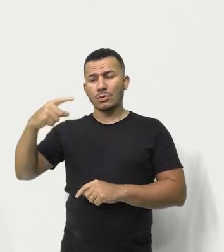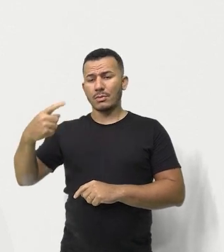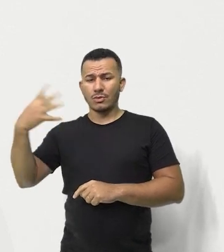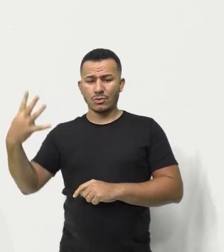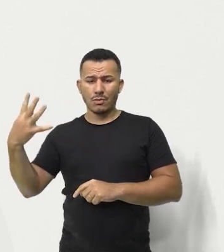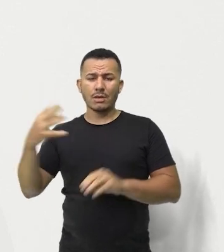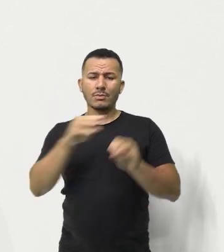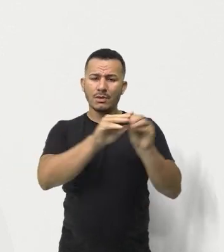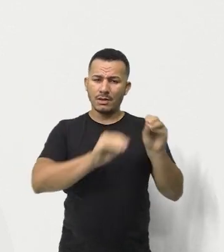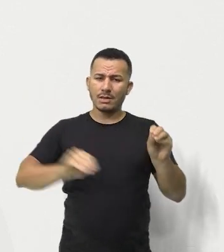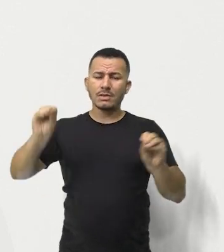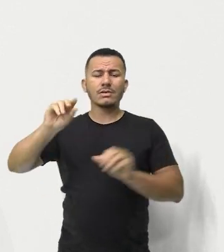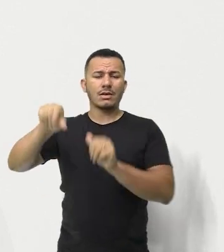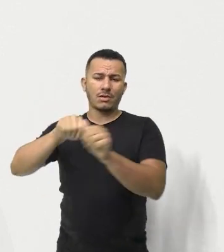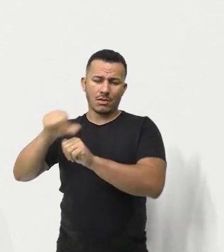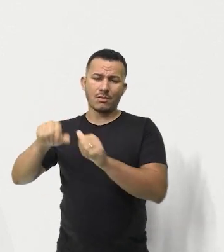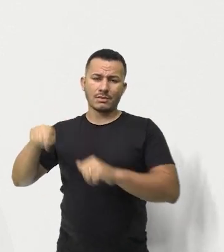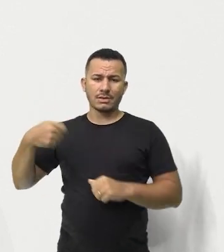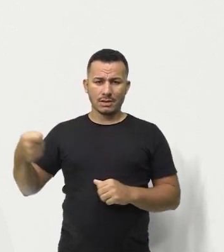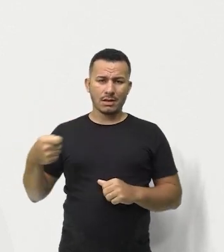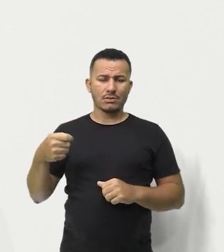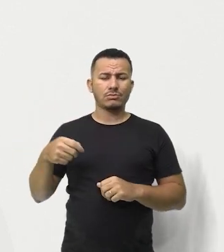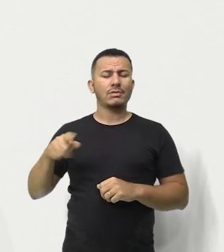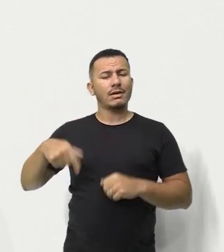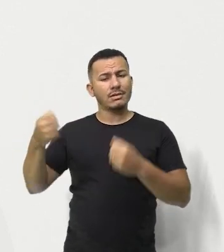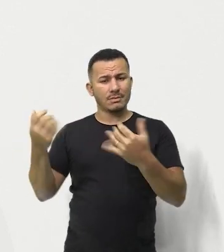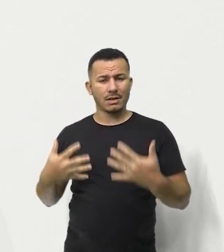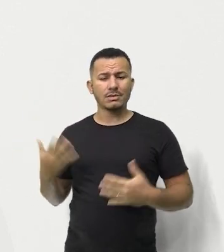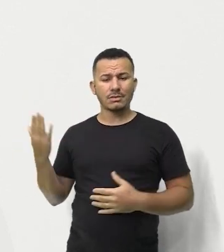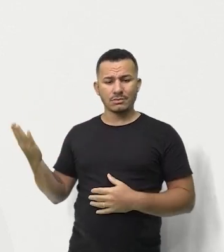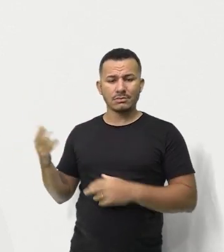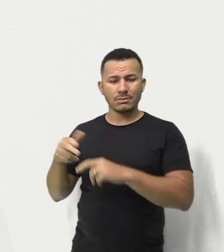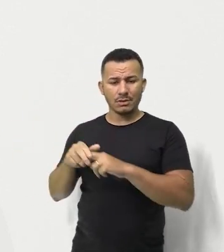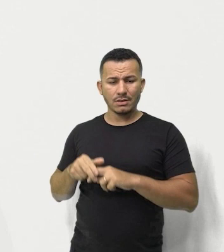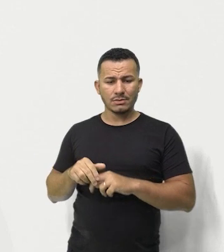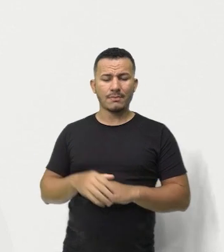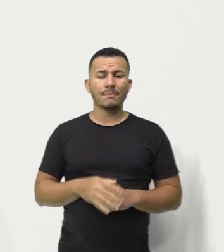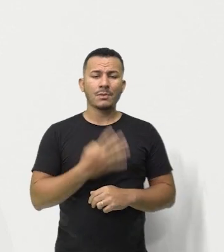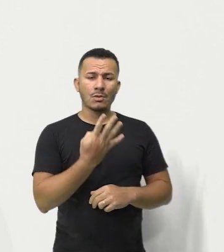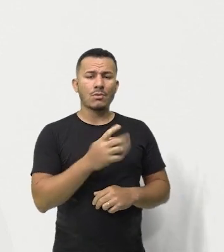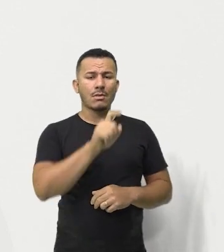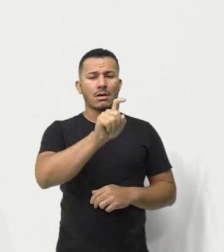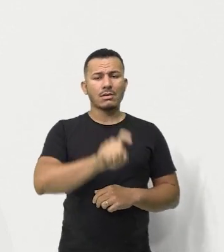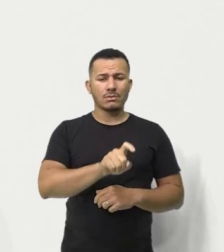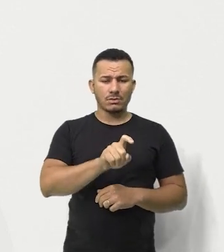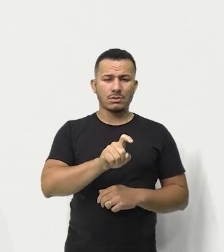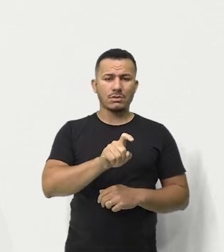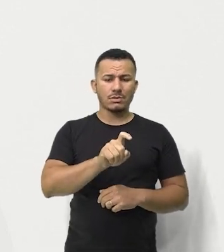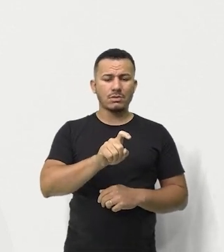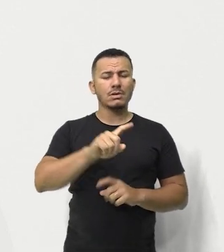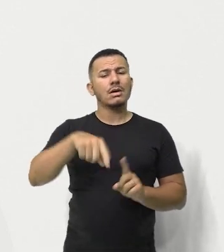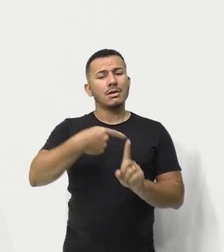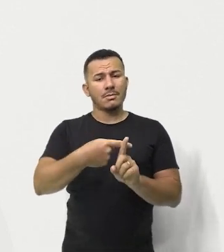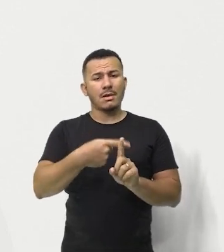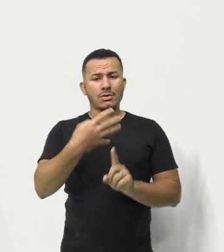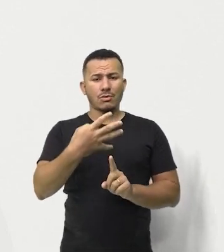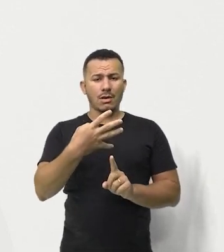por isso, olha, que ele sai de um lado e vai para o outro com sinal contrário. É essa a explicação.